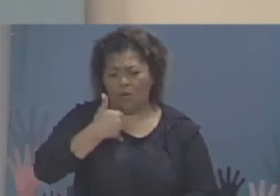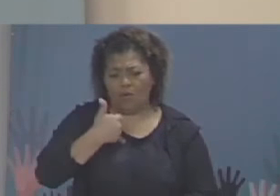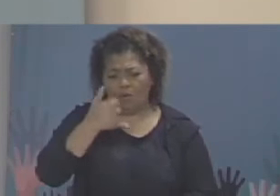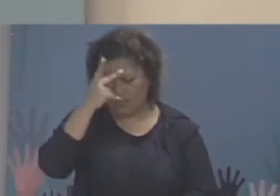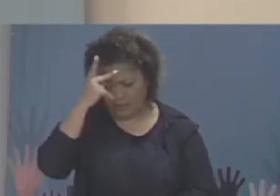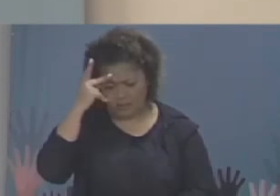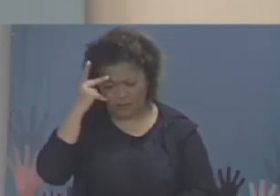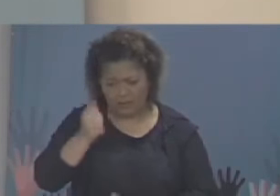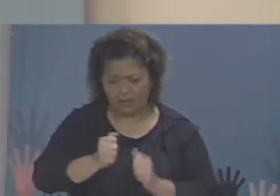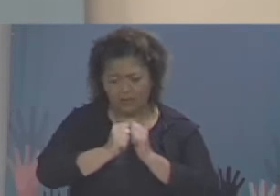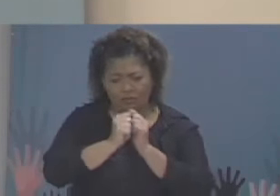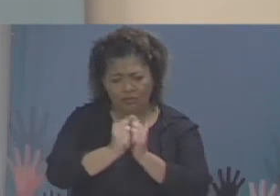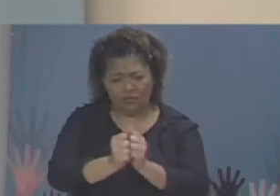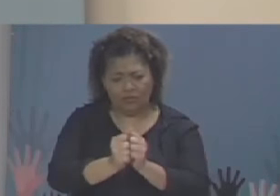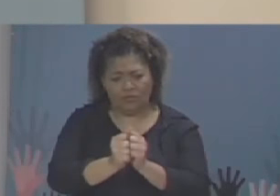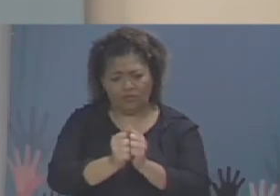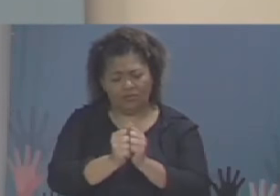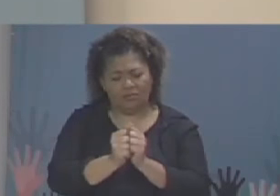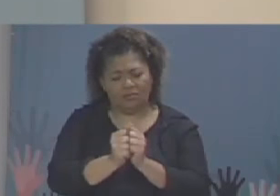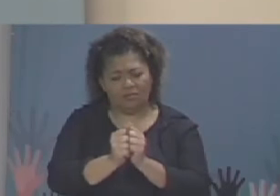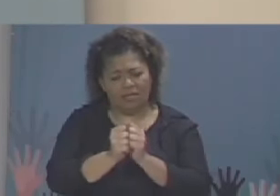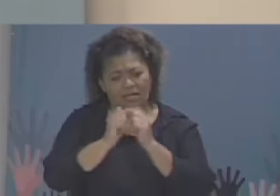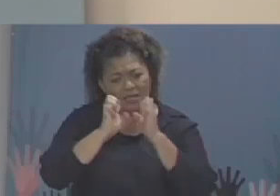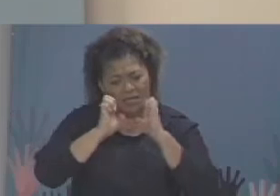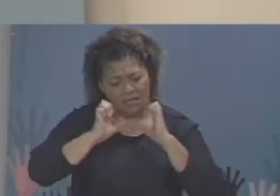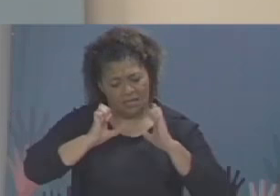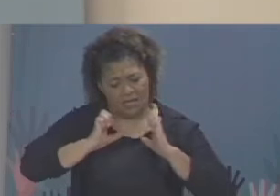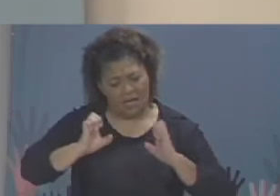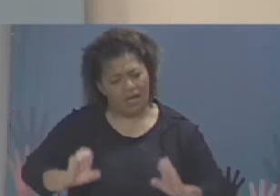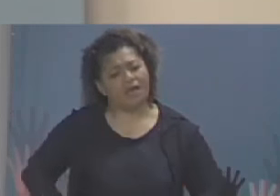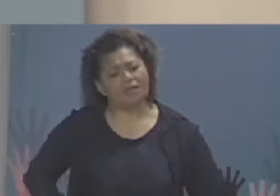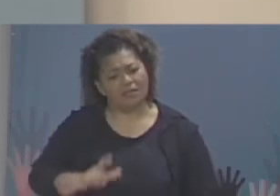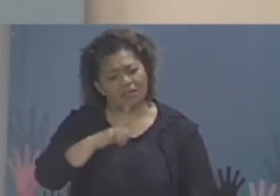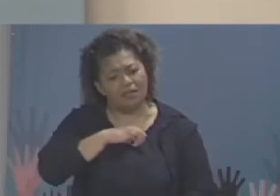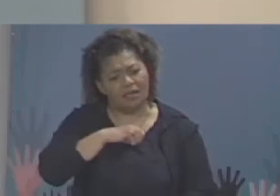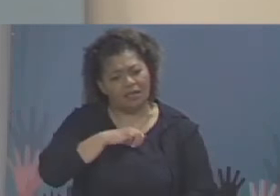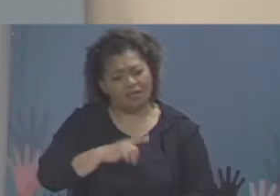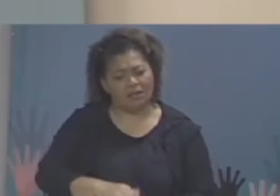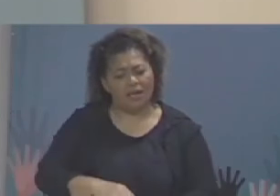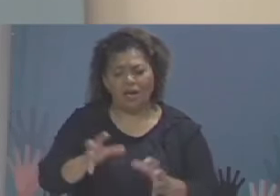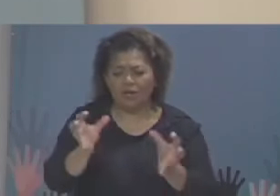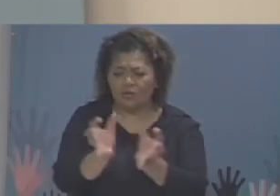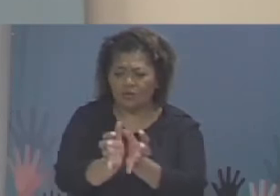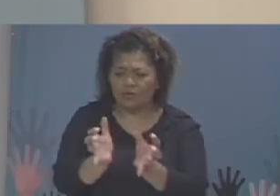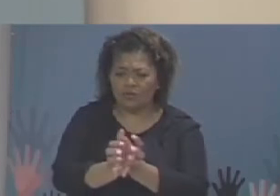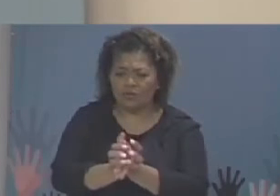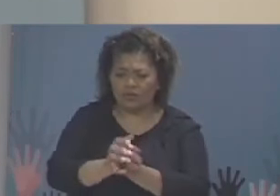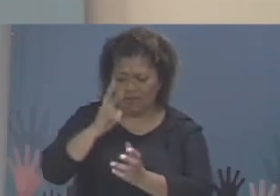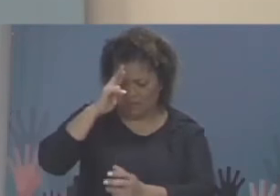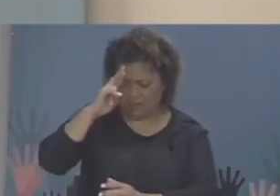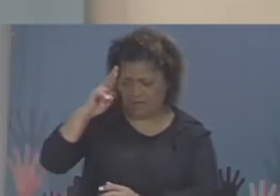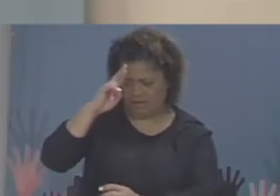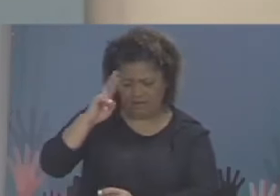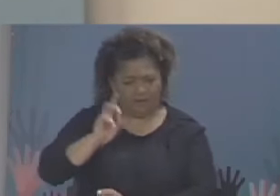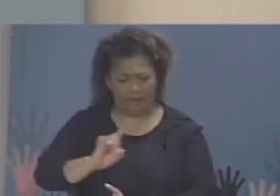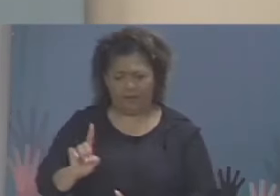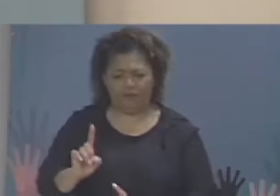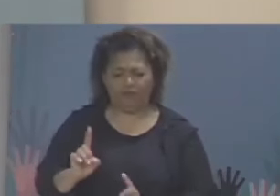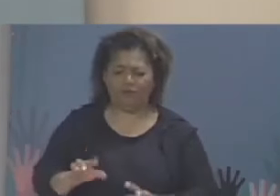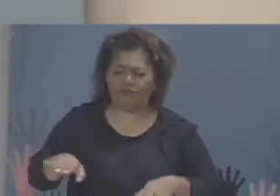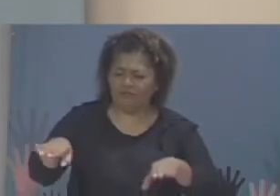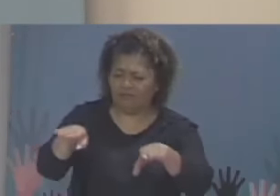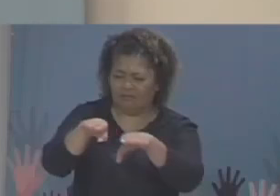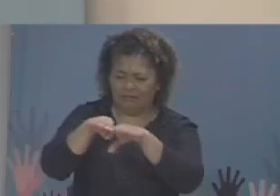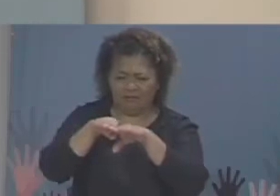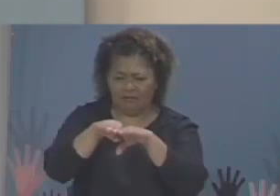estão conosco num time. Num time que não tem chefe. Num time, de vez em quando, tem líderes, tem pessoas que assumem uma valência